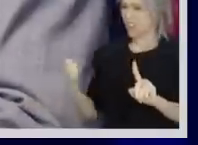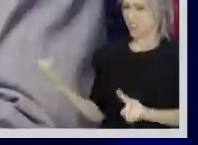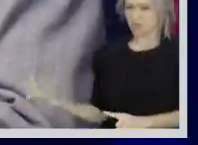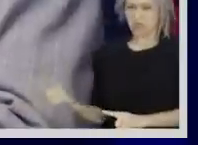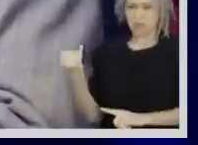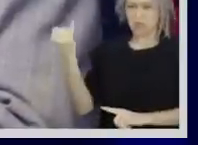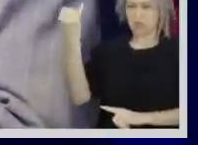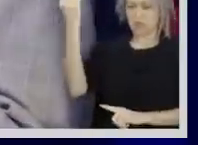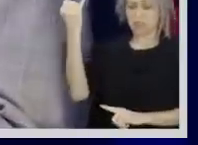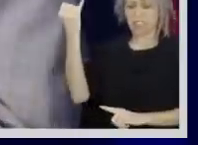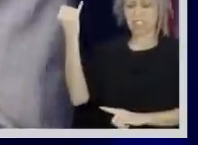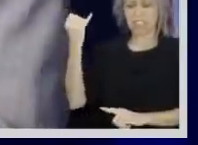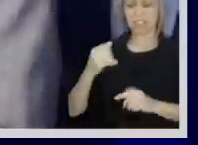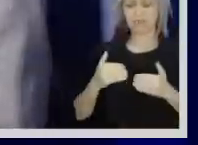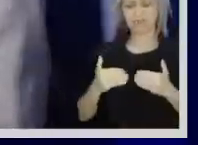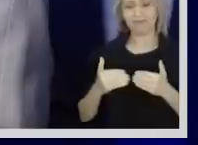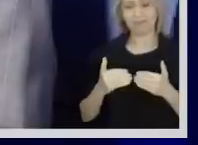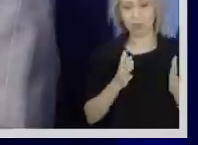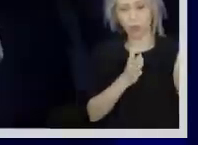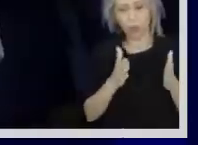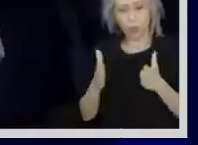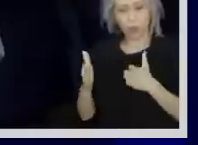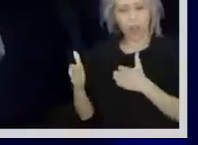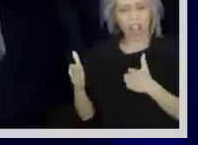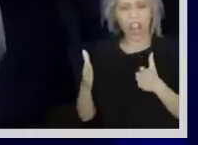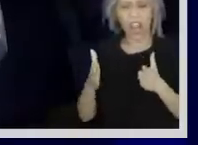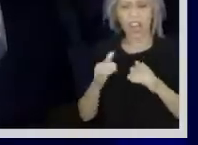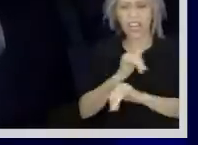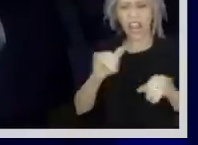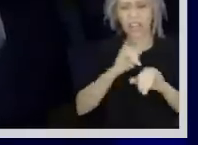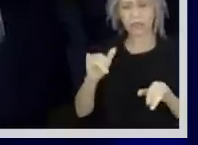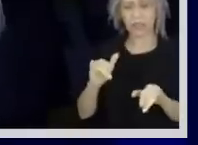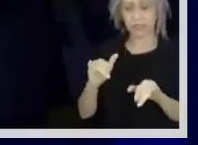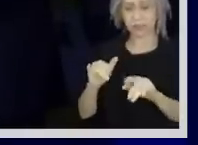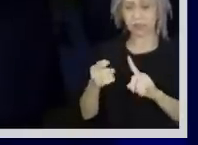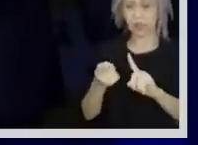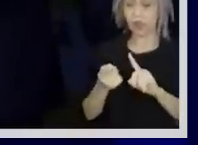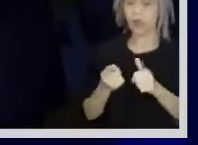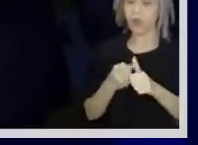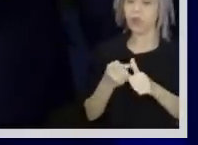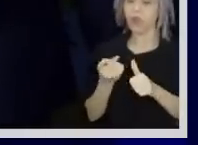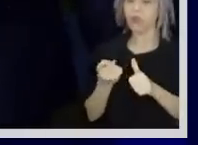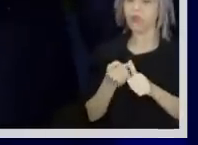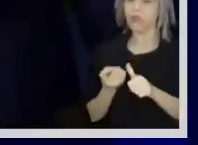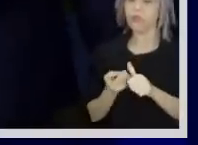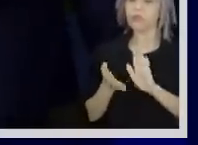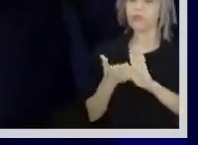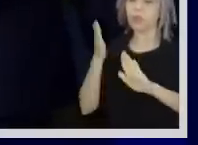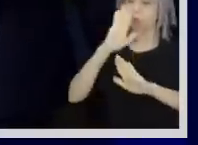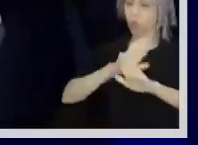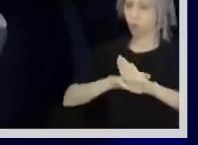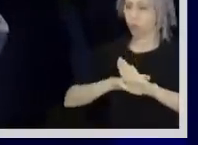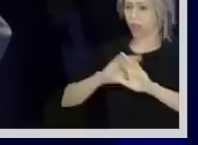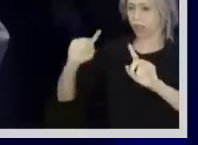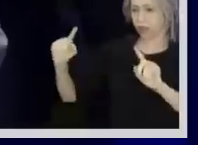de pessoas que se associam ao governo, iniciativa privada principalmente e pública, principalmente. Exato. Então, isso dá para ela ali algum